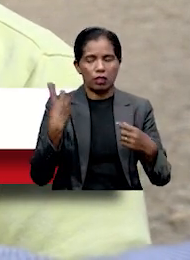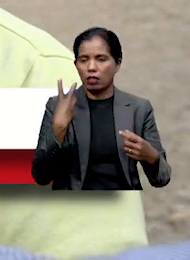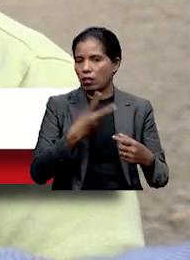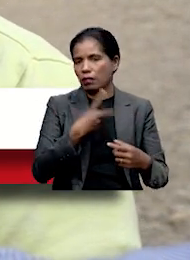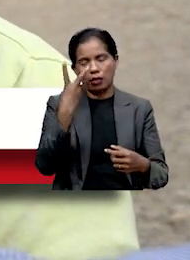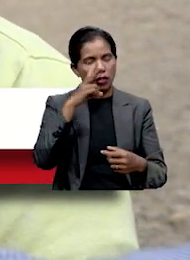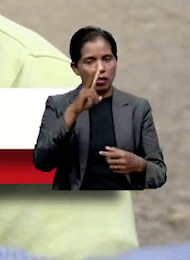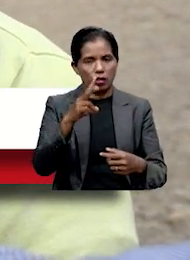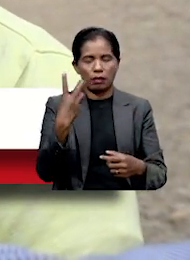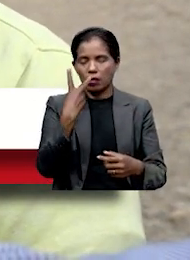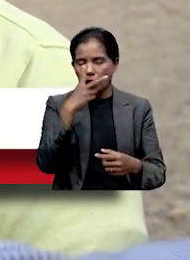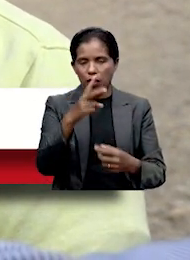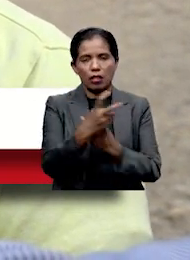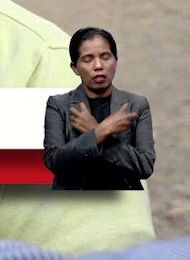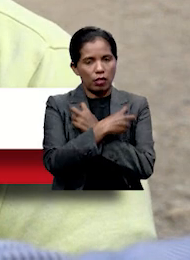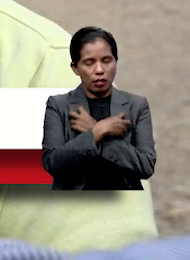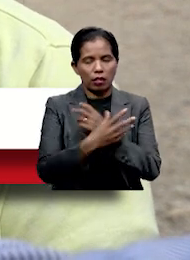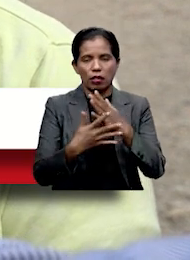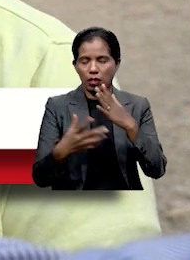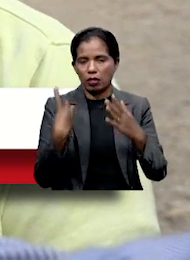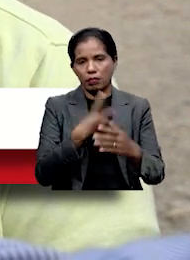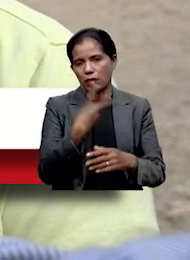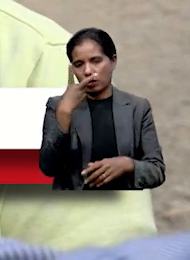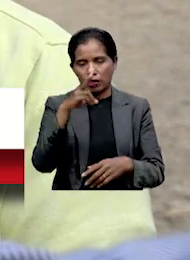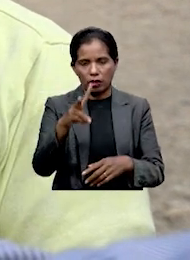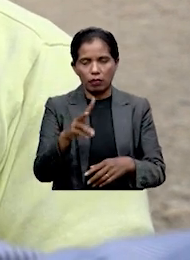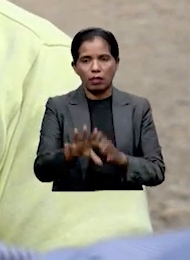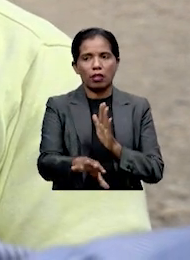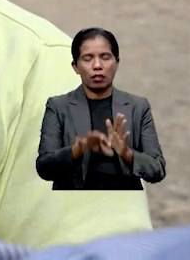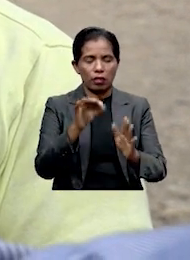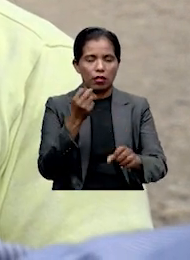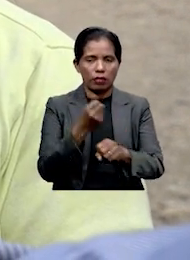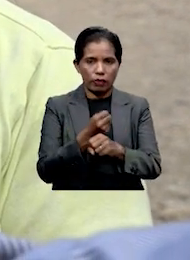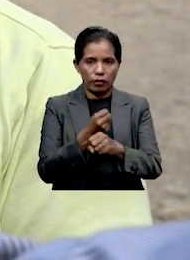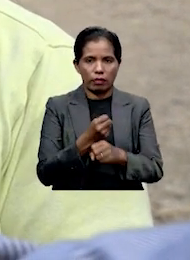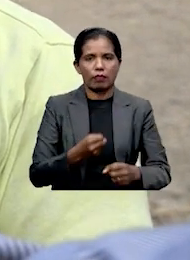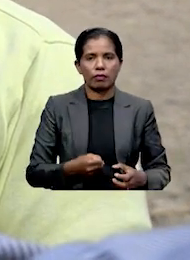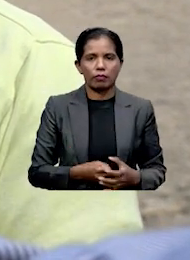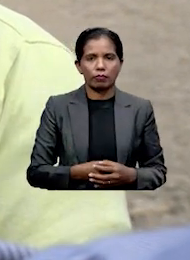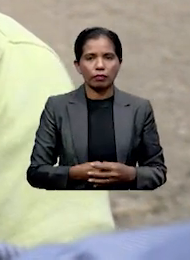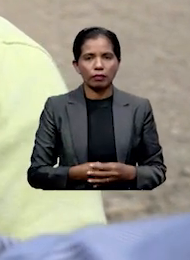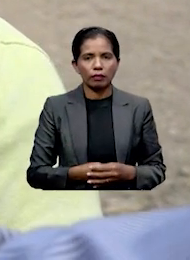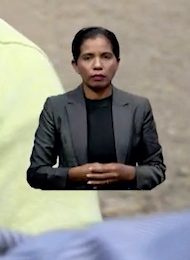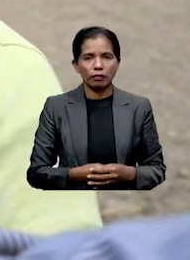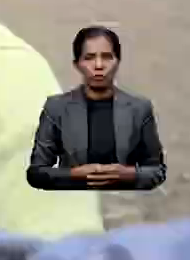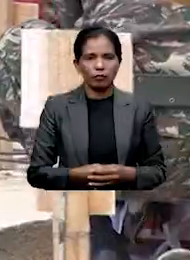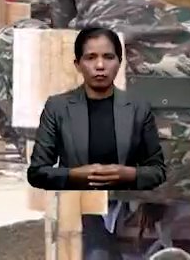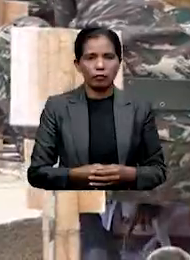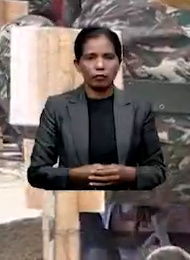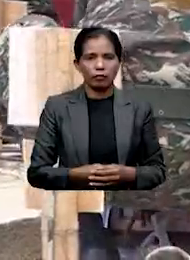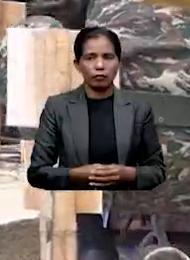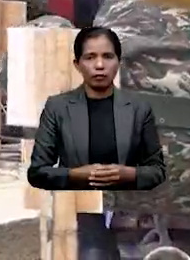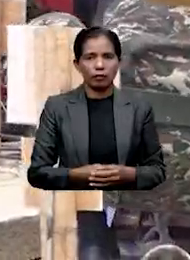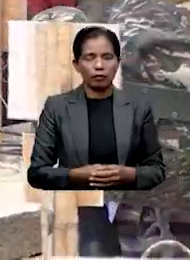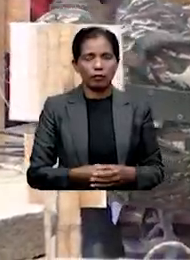hetan ruin, ato ram, nunca hetan, hetan leto fato. Amigo, convido ao respeito, presidente, para.